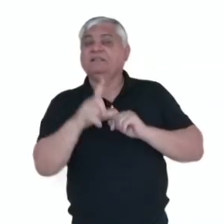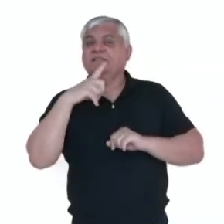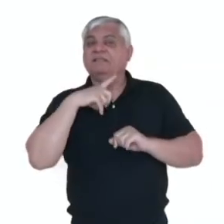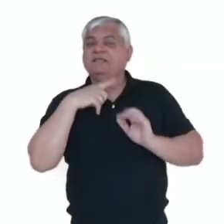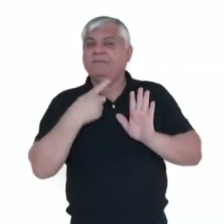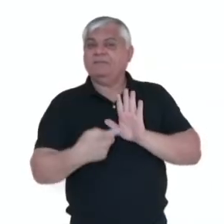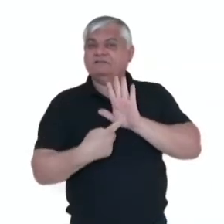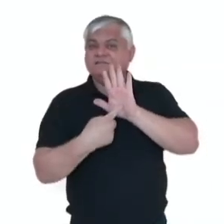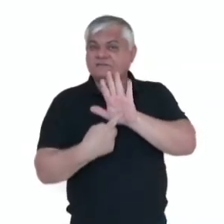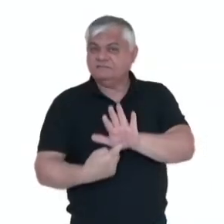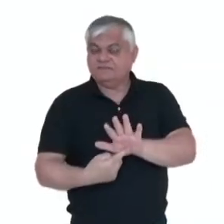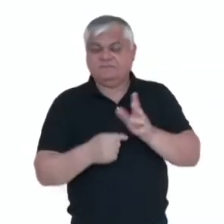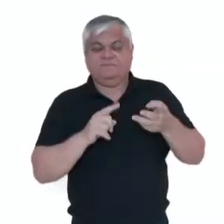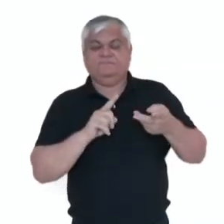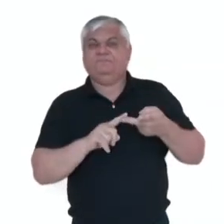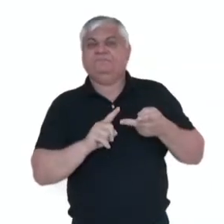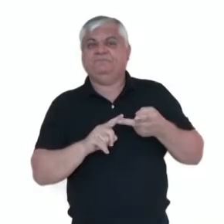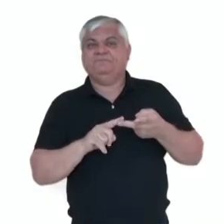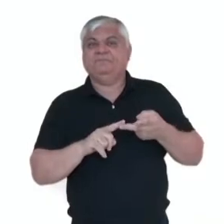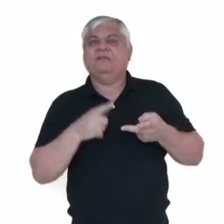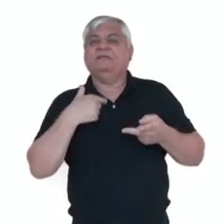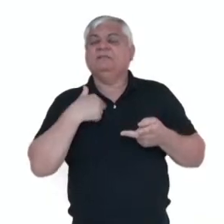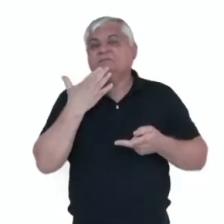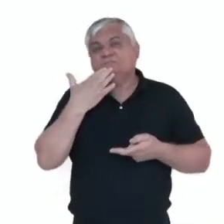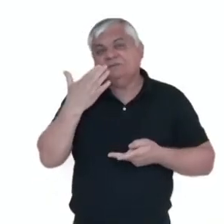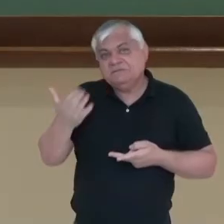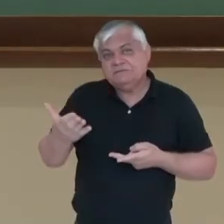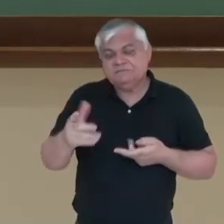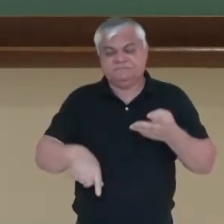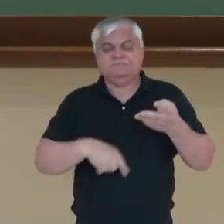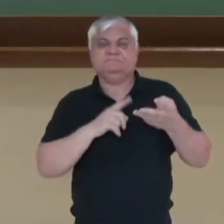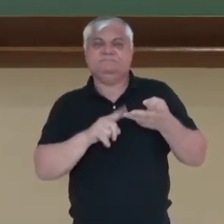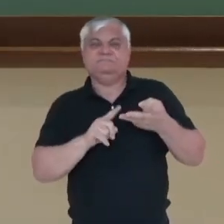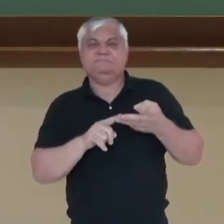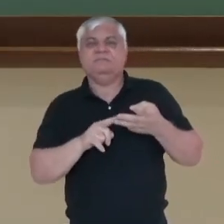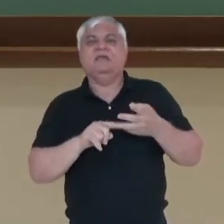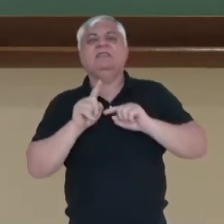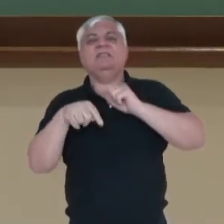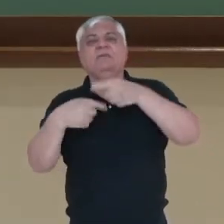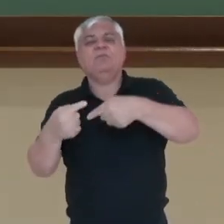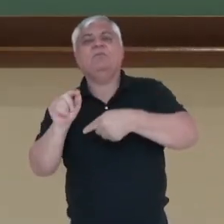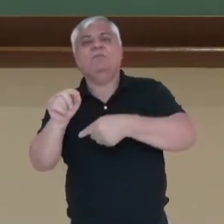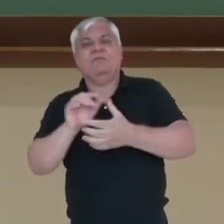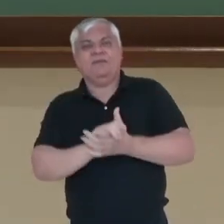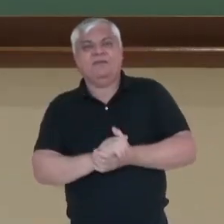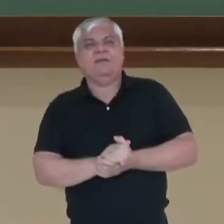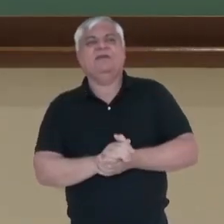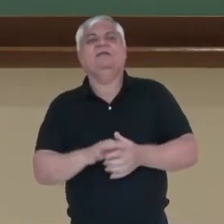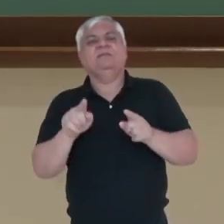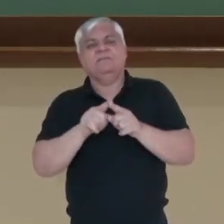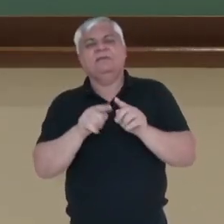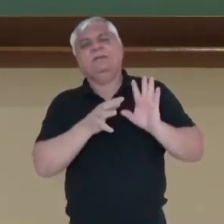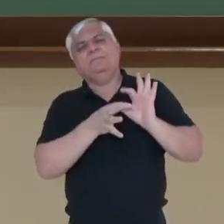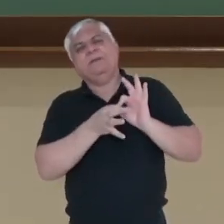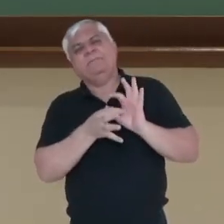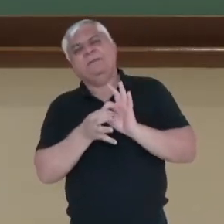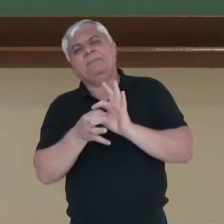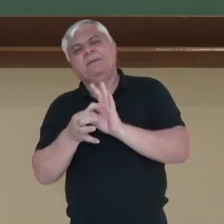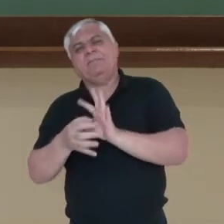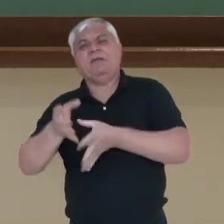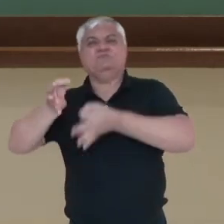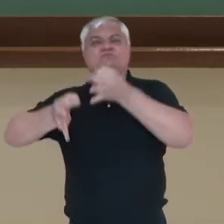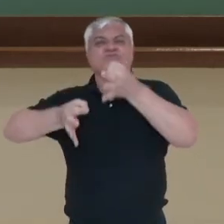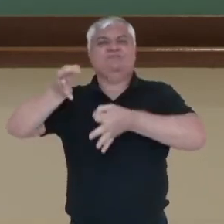apresentação do solicitante, da solicitação, seguida do quê? De argumentos que justifiquem